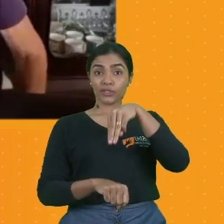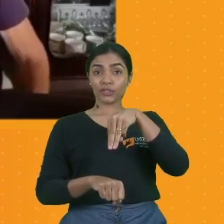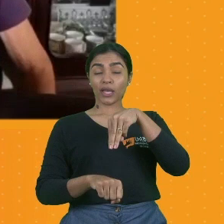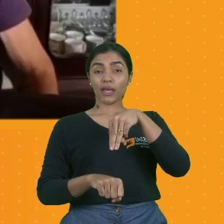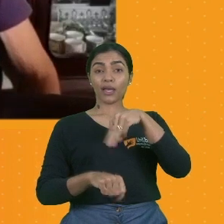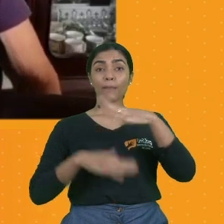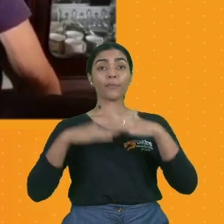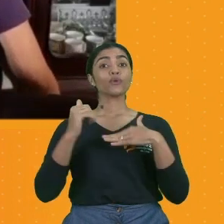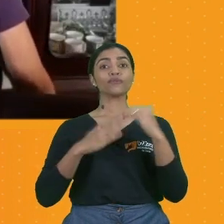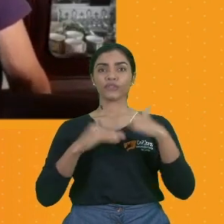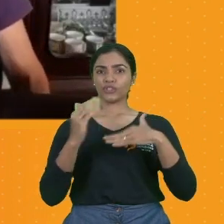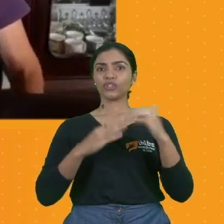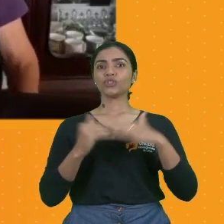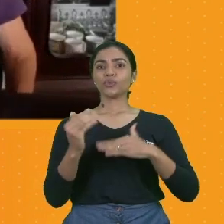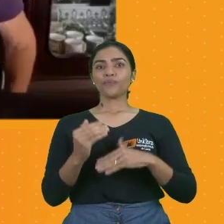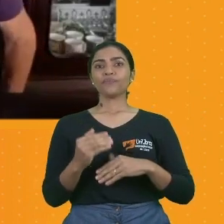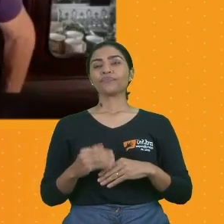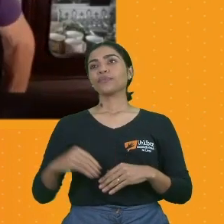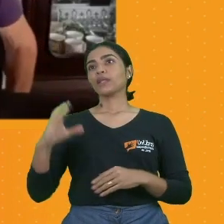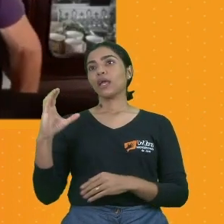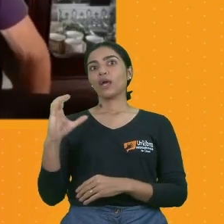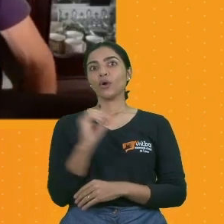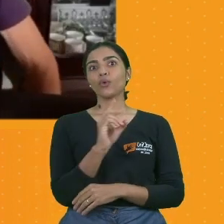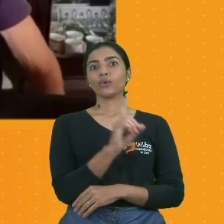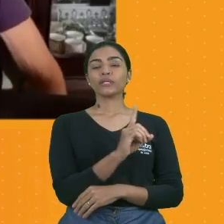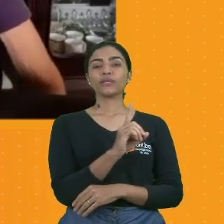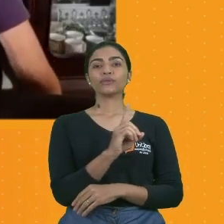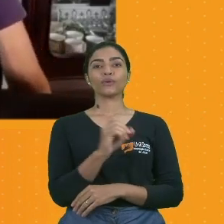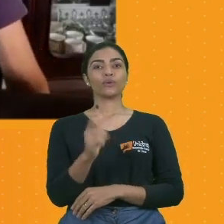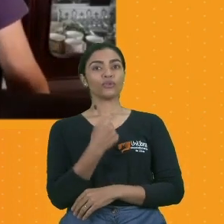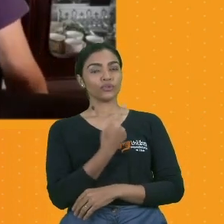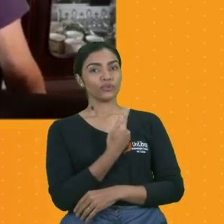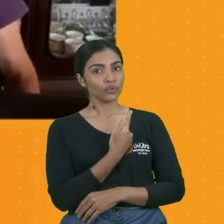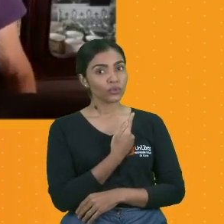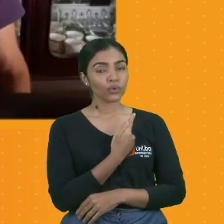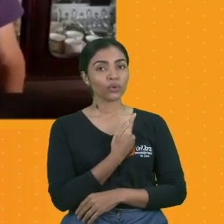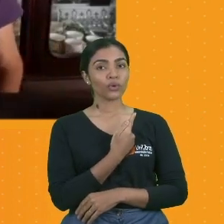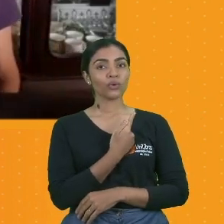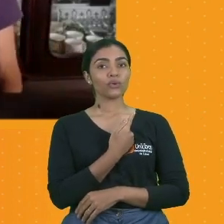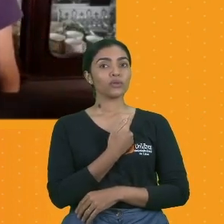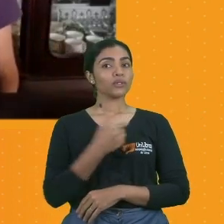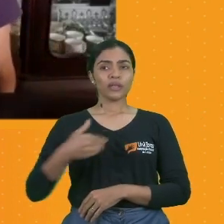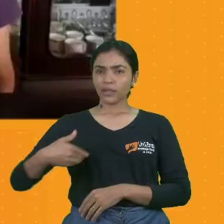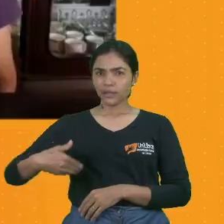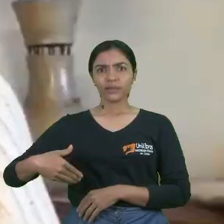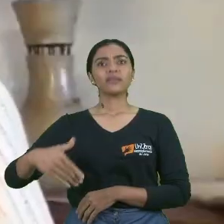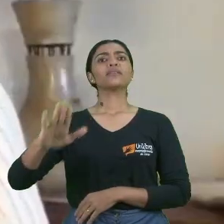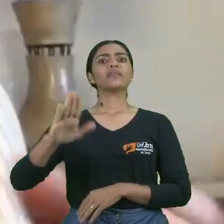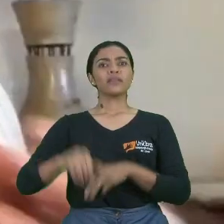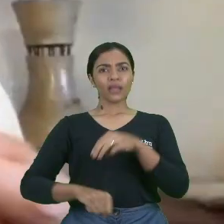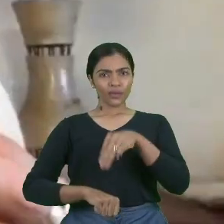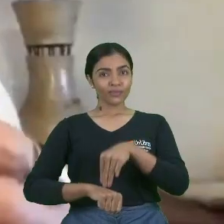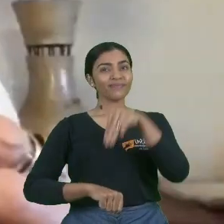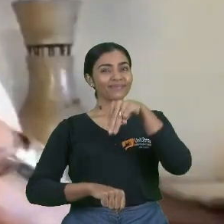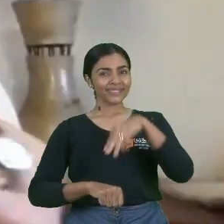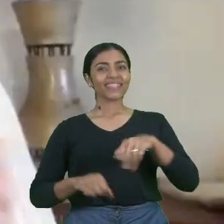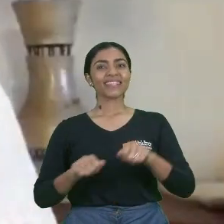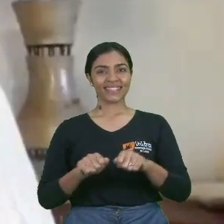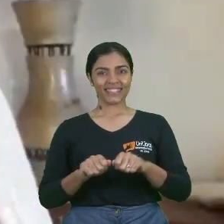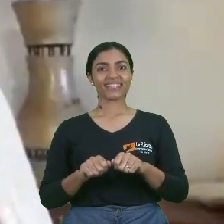no nosso caso os coordenadores os gestores eles estão indo fazer um mestrado e